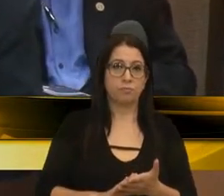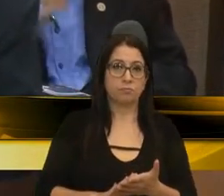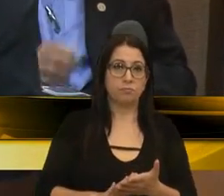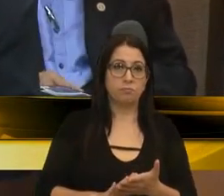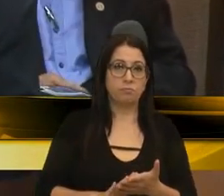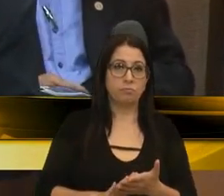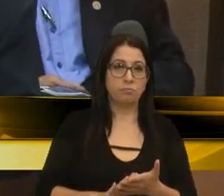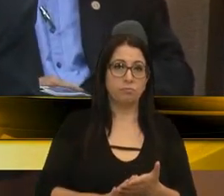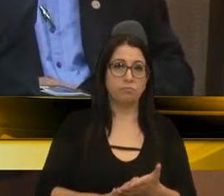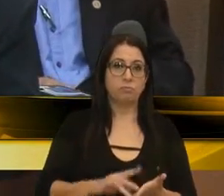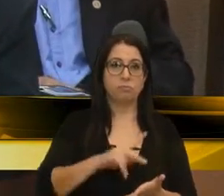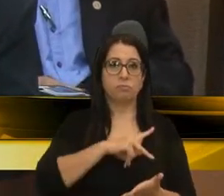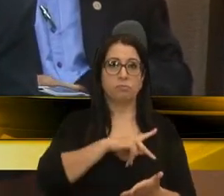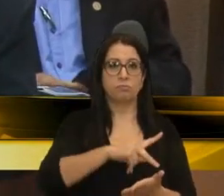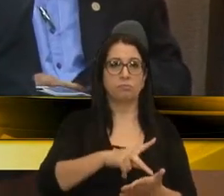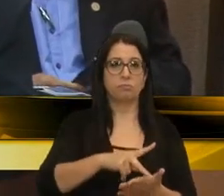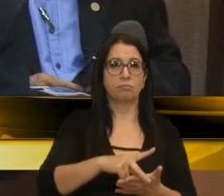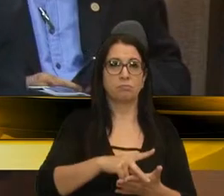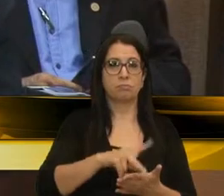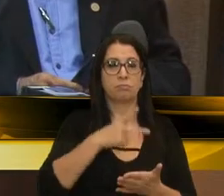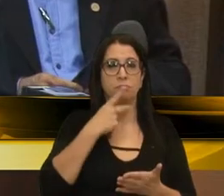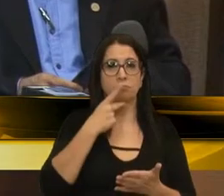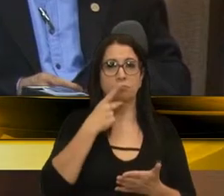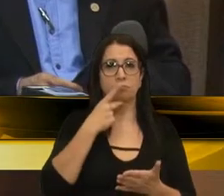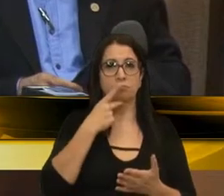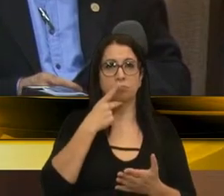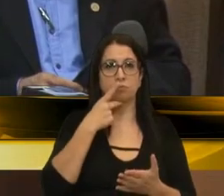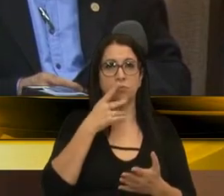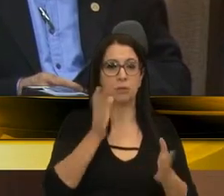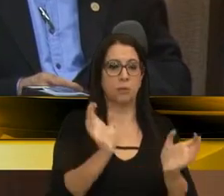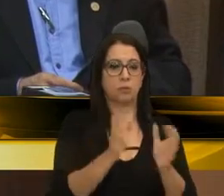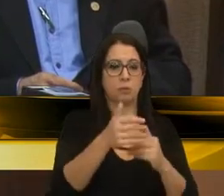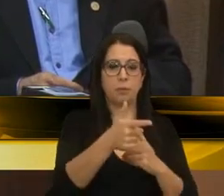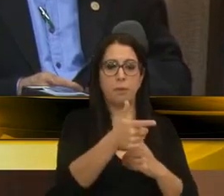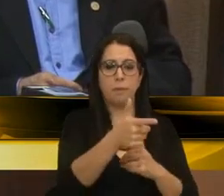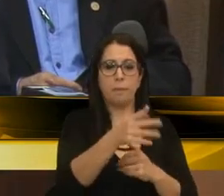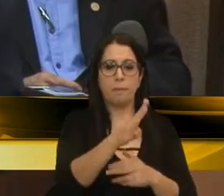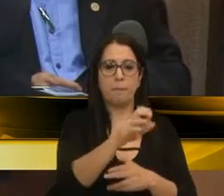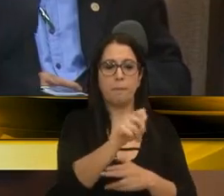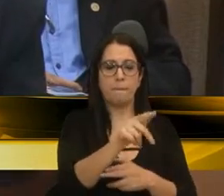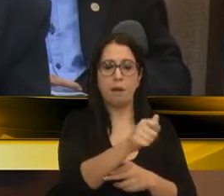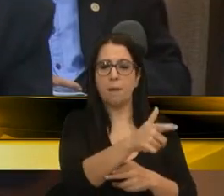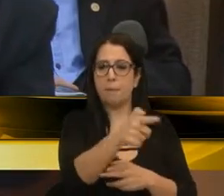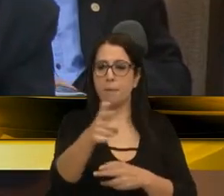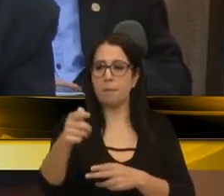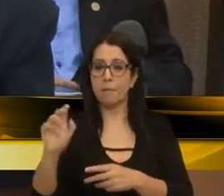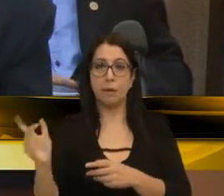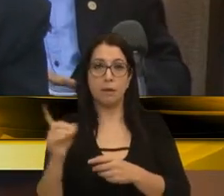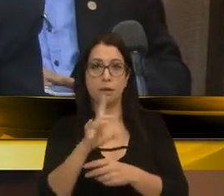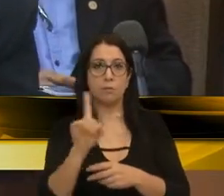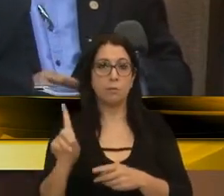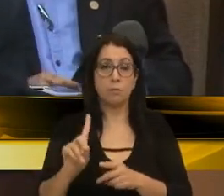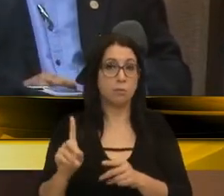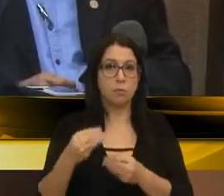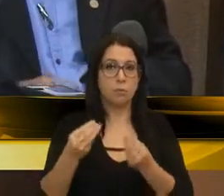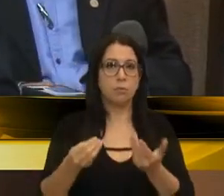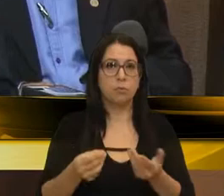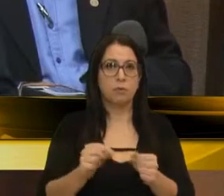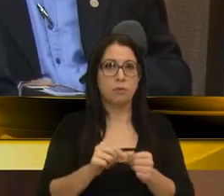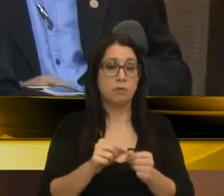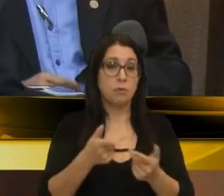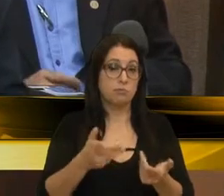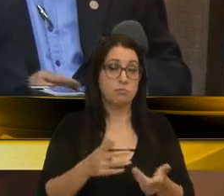O que o presidente da República dizia, que ia dar uma caixa de bala para cada um e uma pessoa para cada um. Ainda não deu, né? Mas eu acho que vai fazer